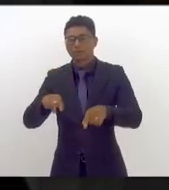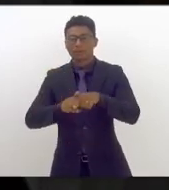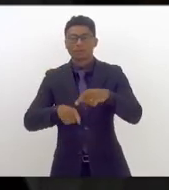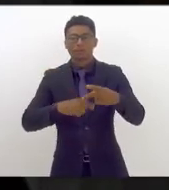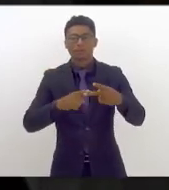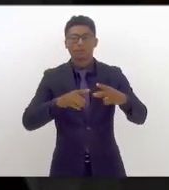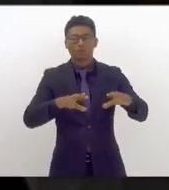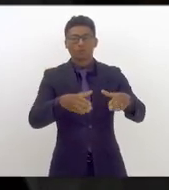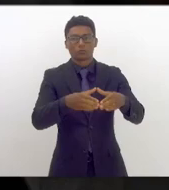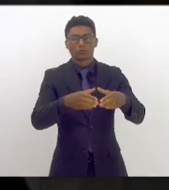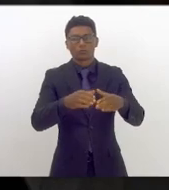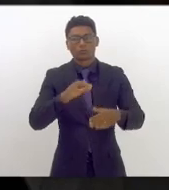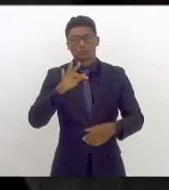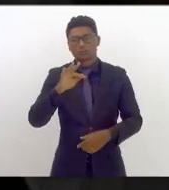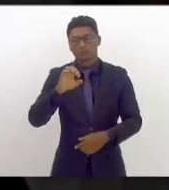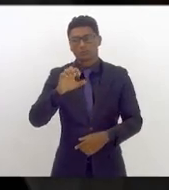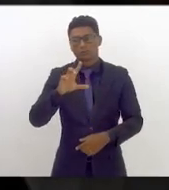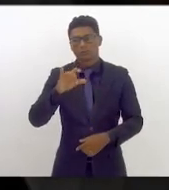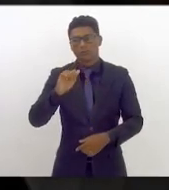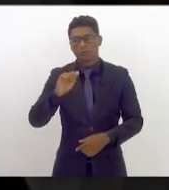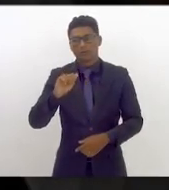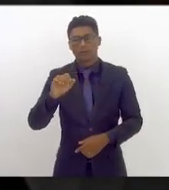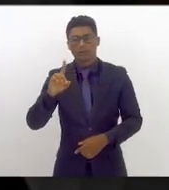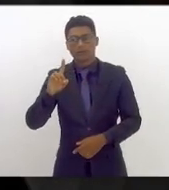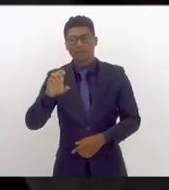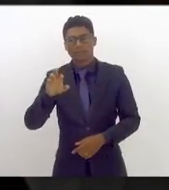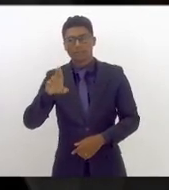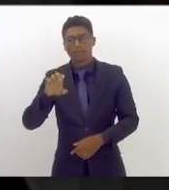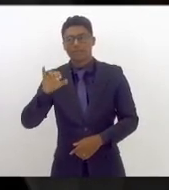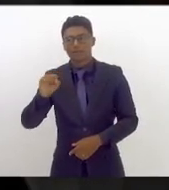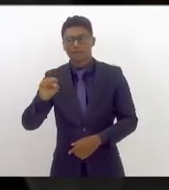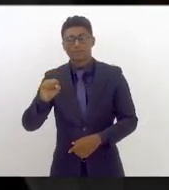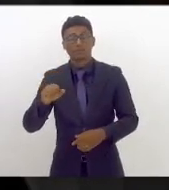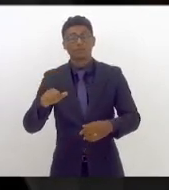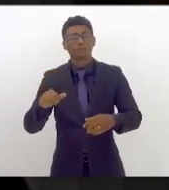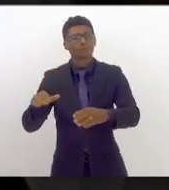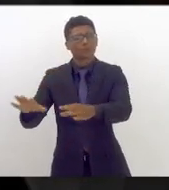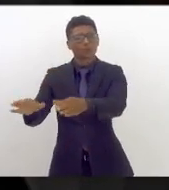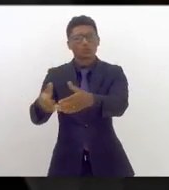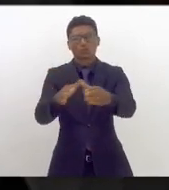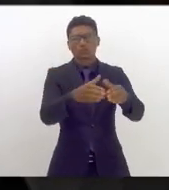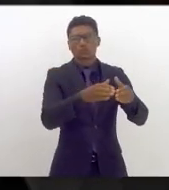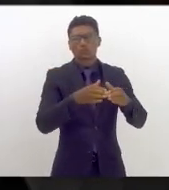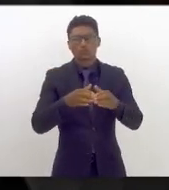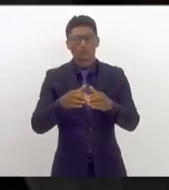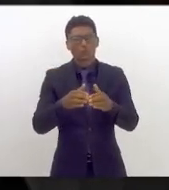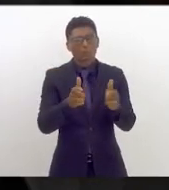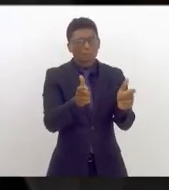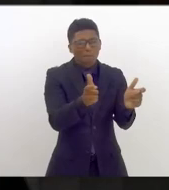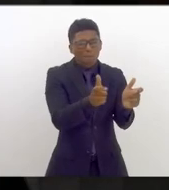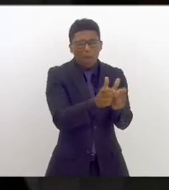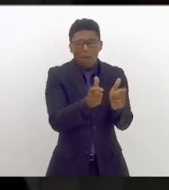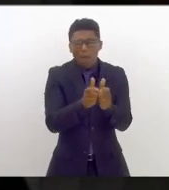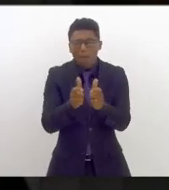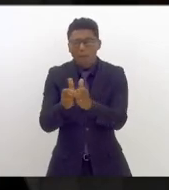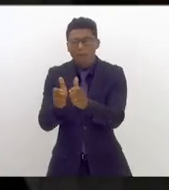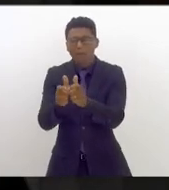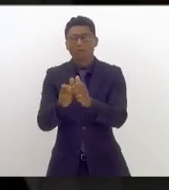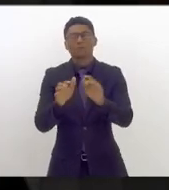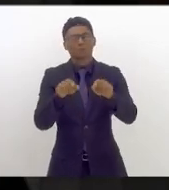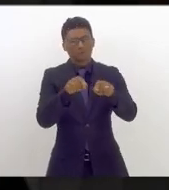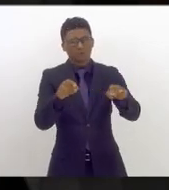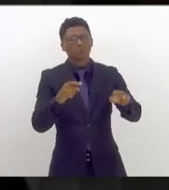Nova Aurora do Oriente. Folia de Reis, restam poucos grupos entre nós aqui, muito importante manter viva essa tradição. Então, foi um lindo